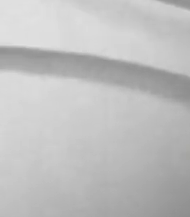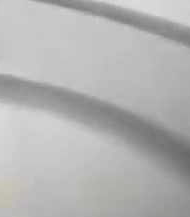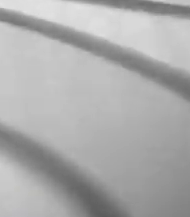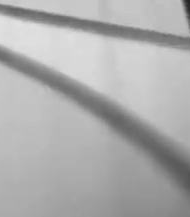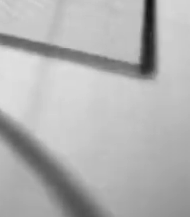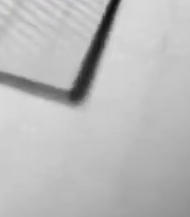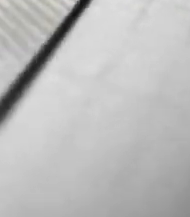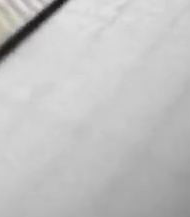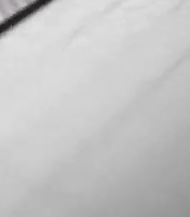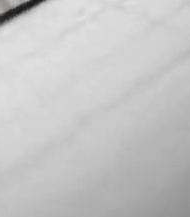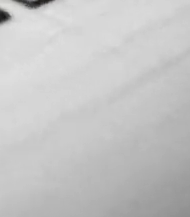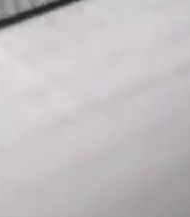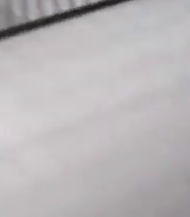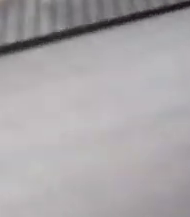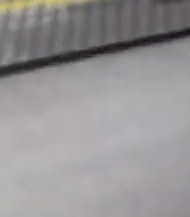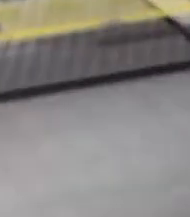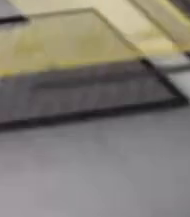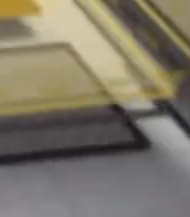E aí